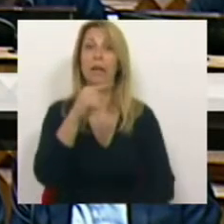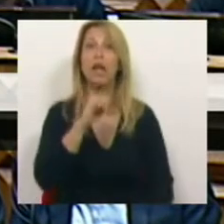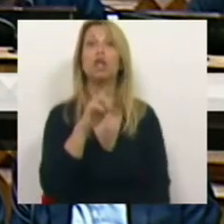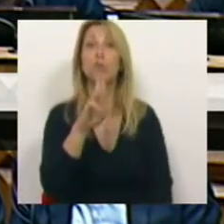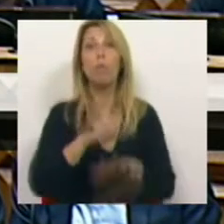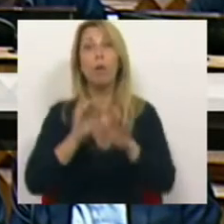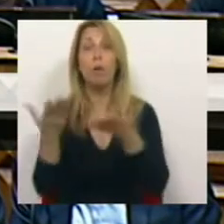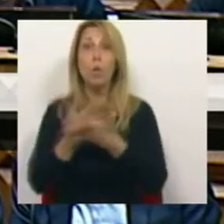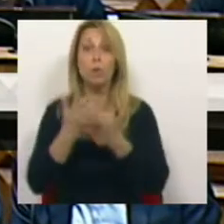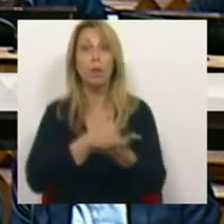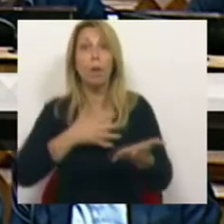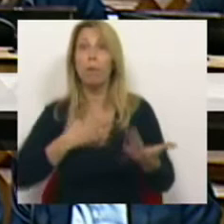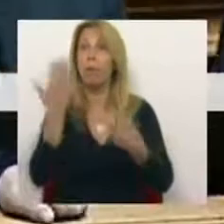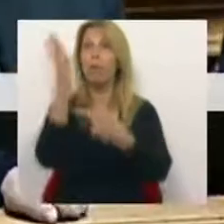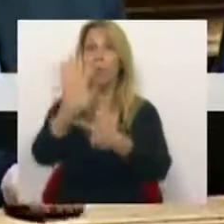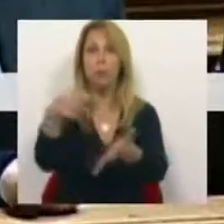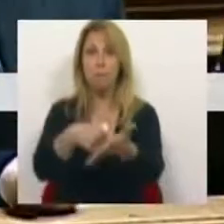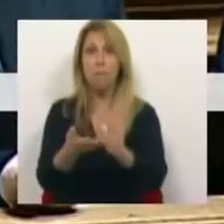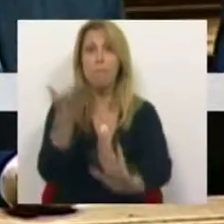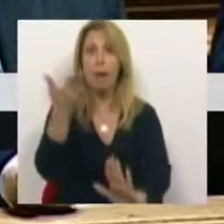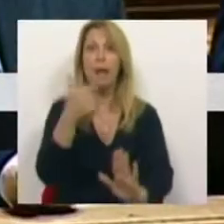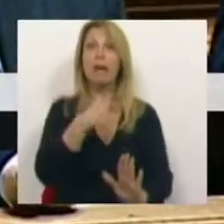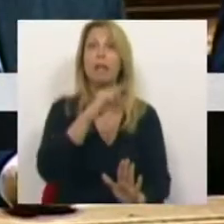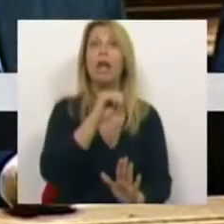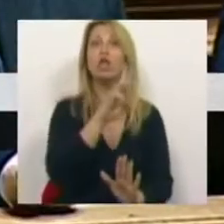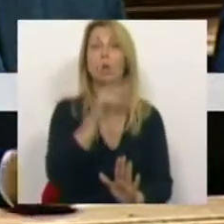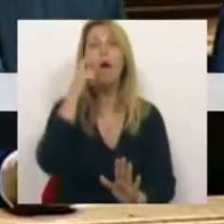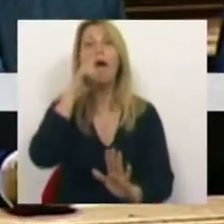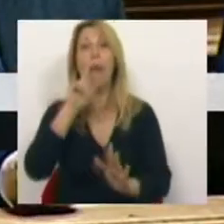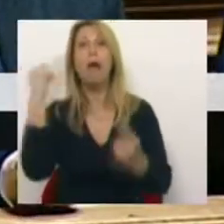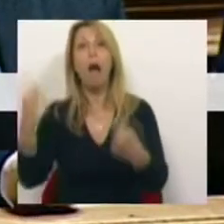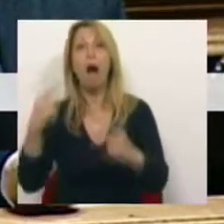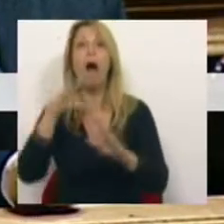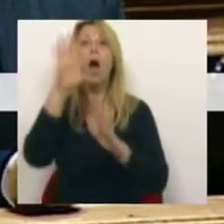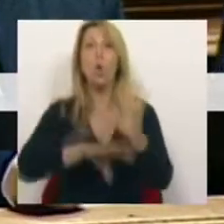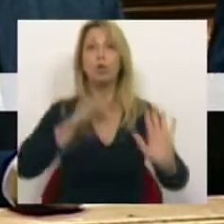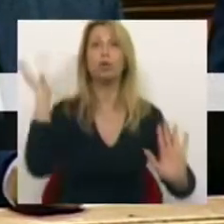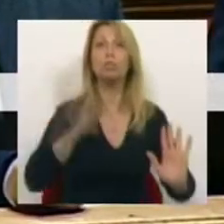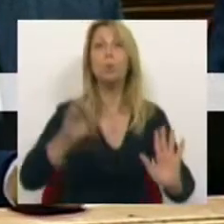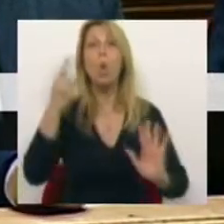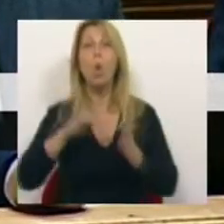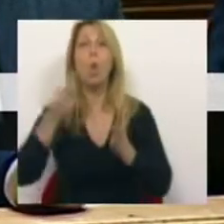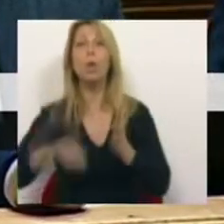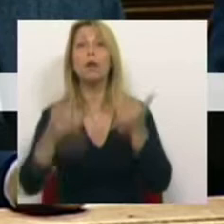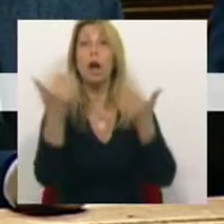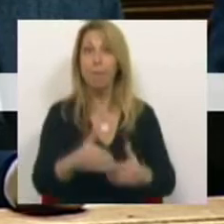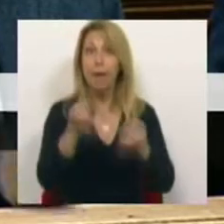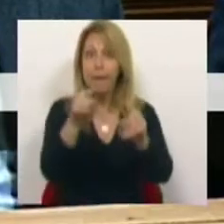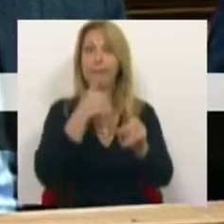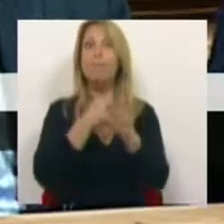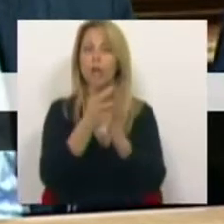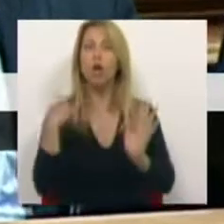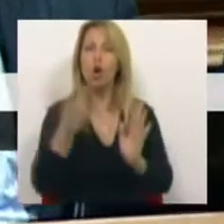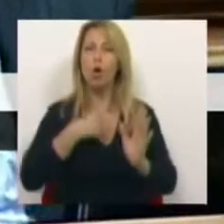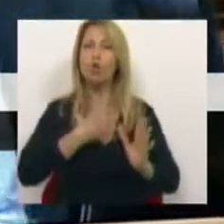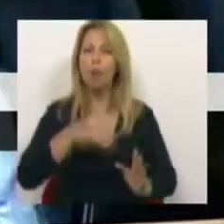com as empresas, por exemplo, cobrar mais TSU às que recorrem à precariedade e aos contratos a prazo é uma medida que nós gostaríamos de ver implementada.